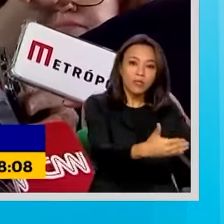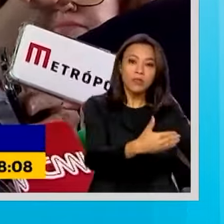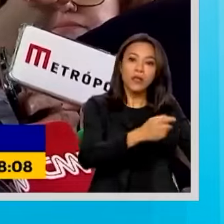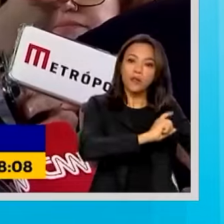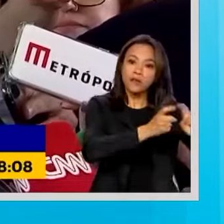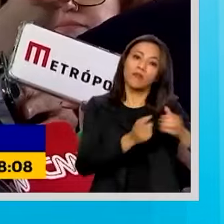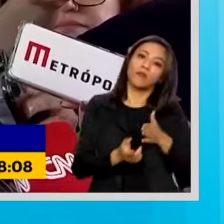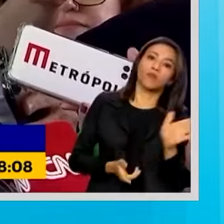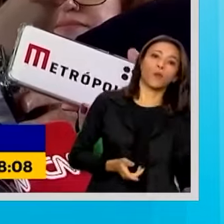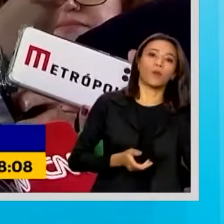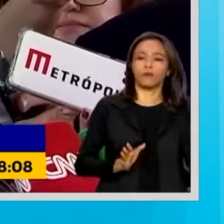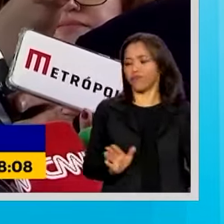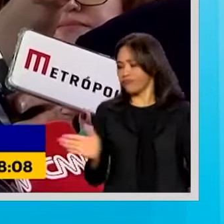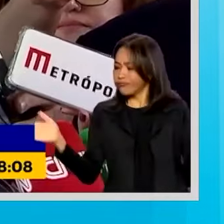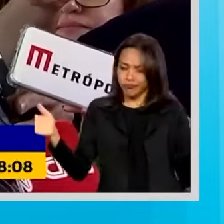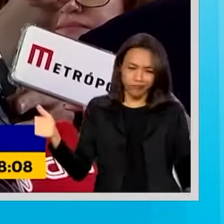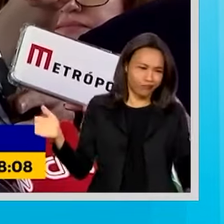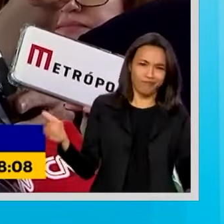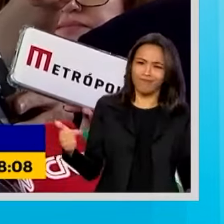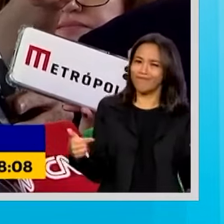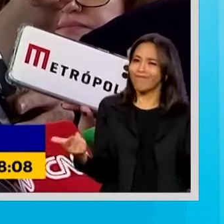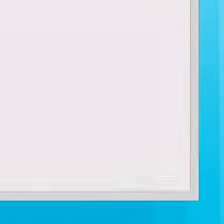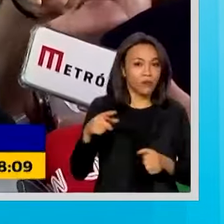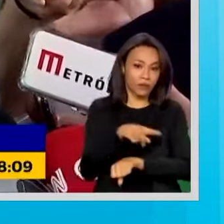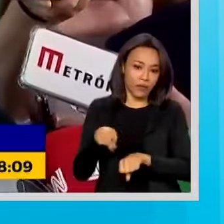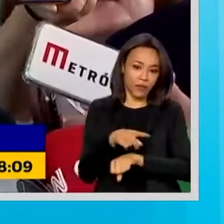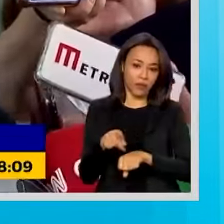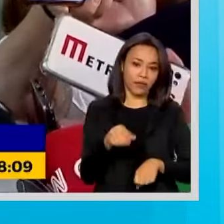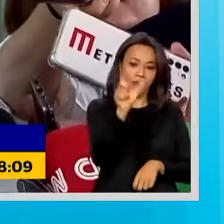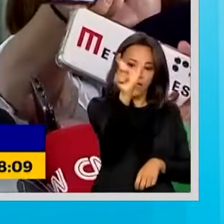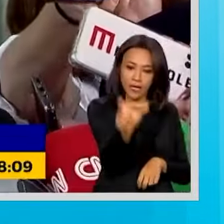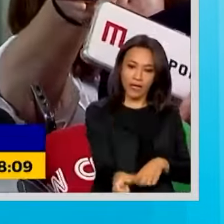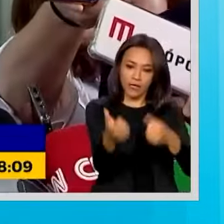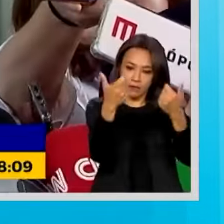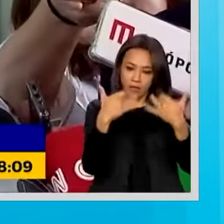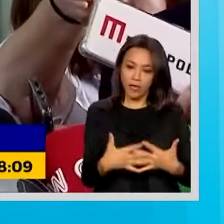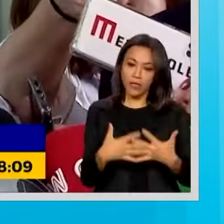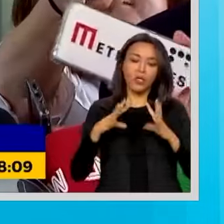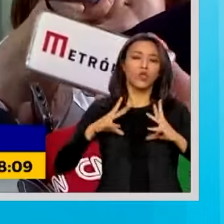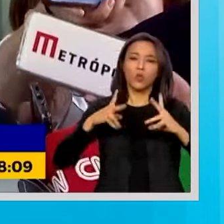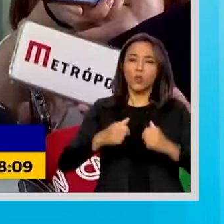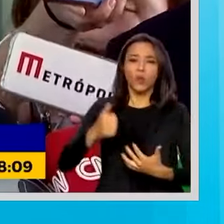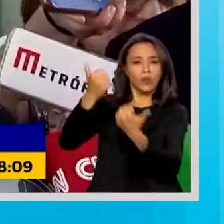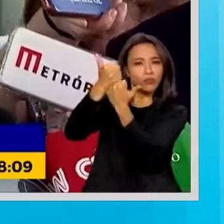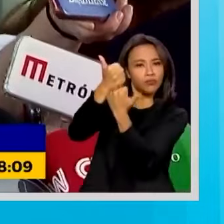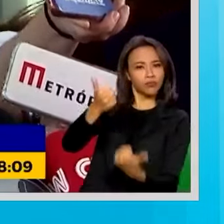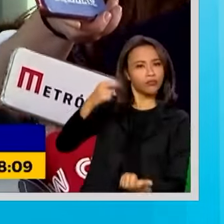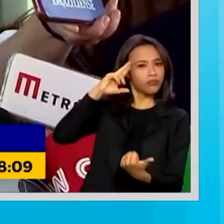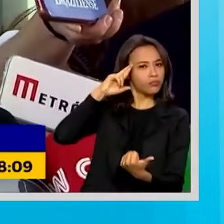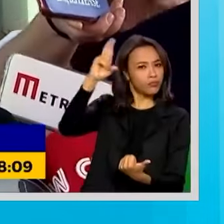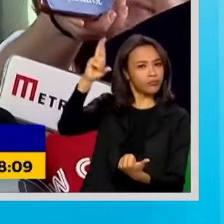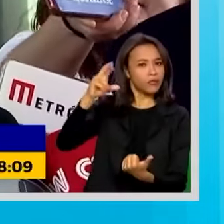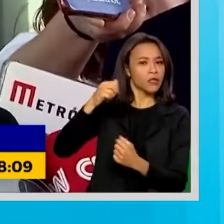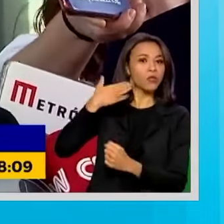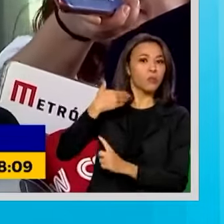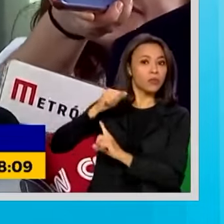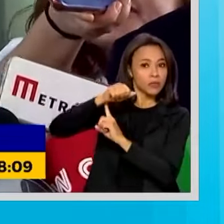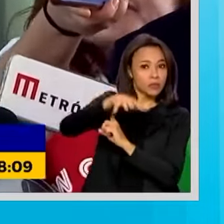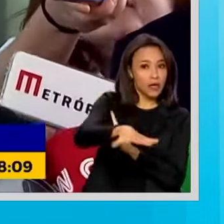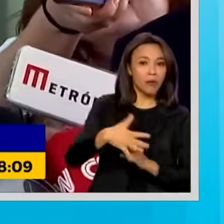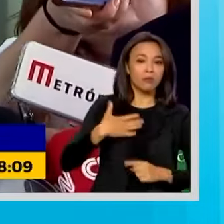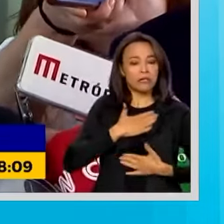Ministério da Fazenda. Eu espero que essa taxa de juros não suba, pelo menos num futuro próximo, porque a gente sabe que isso traz